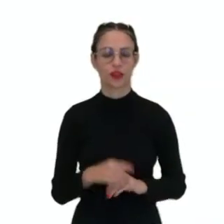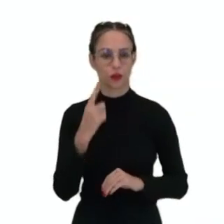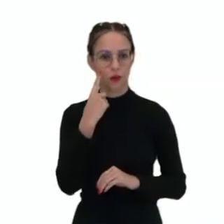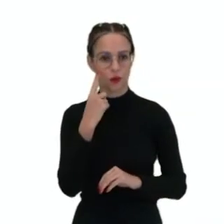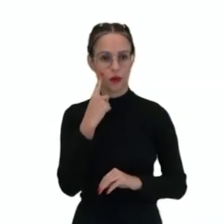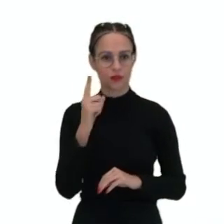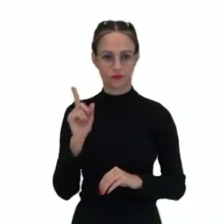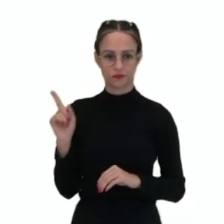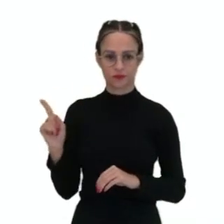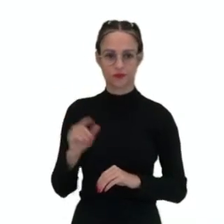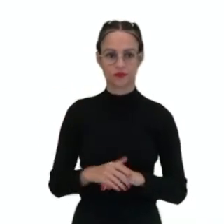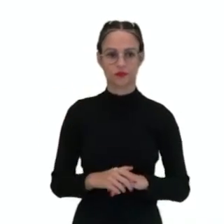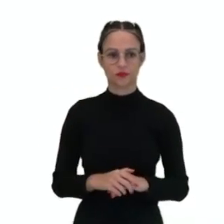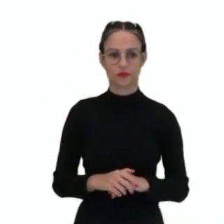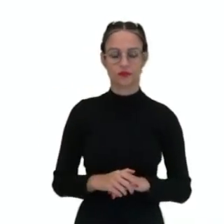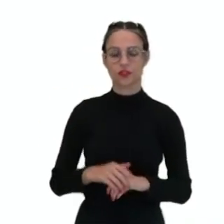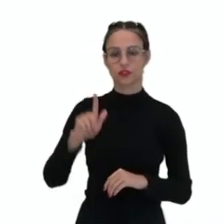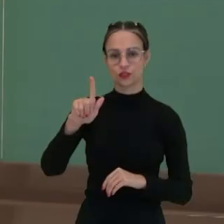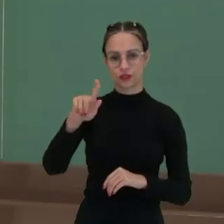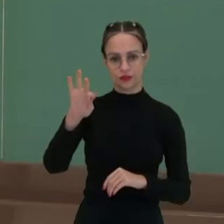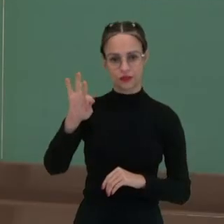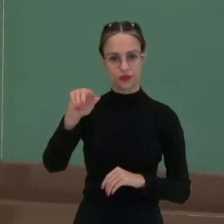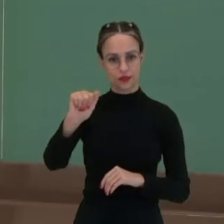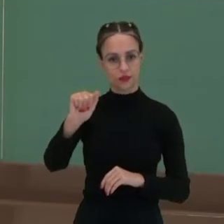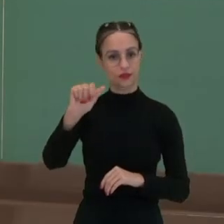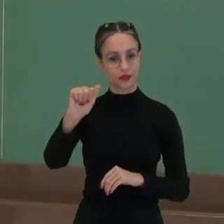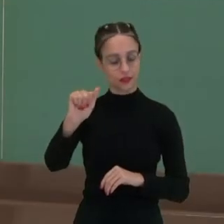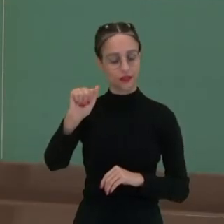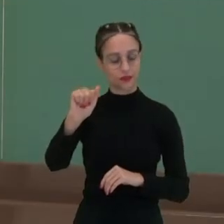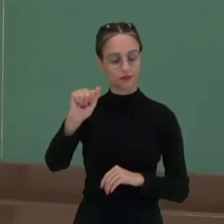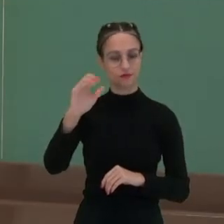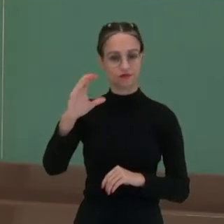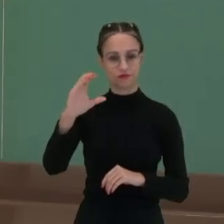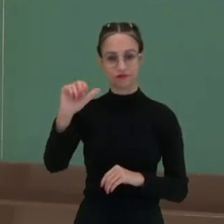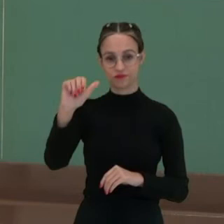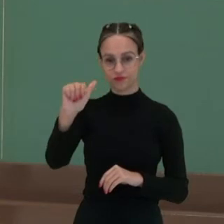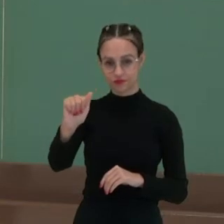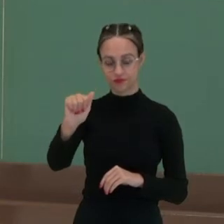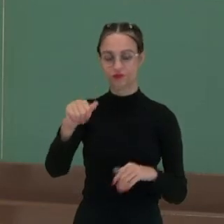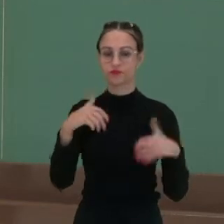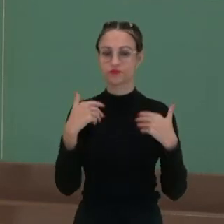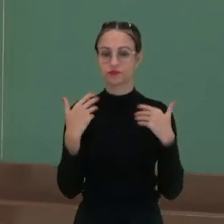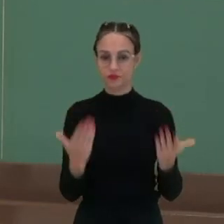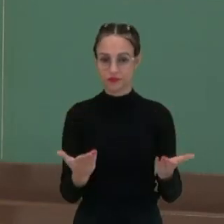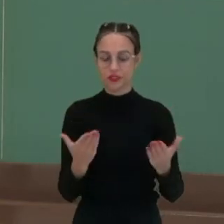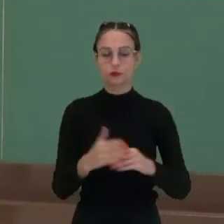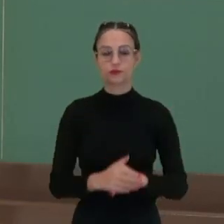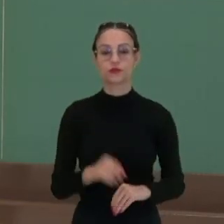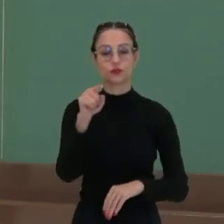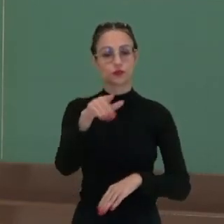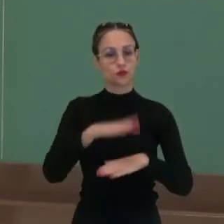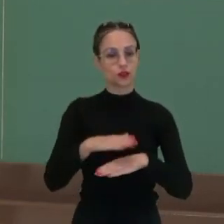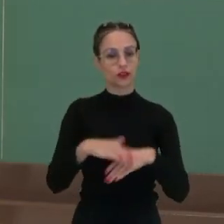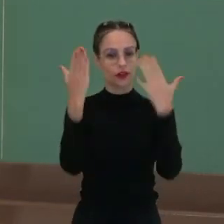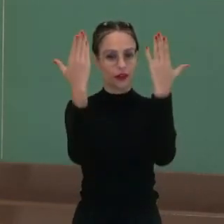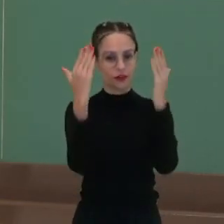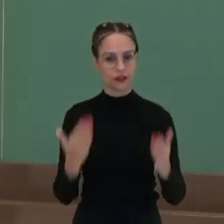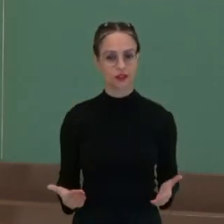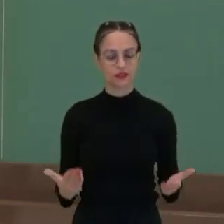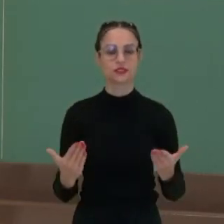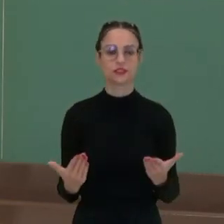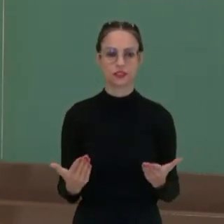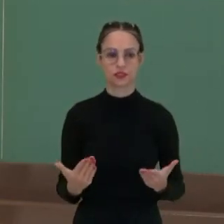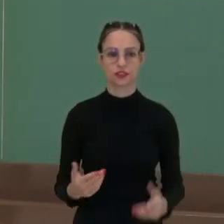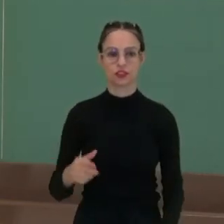ó, G, T, A, G, C, C, A. Então, analisem, né? Aqui,